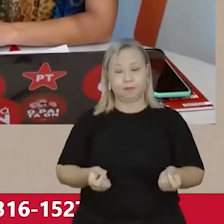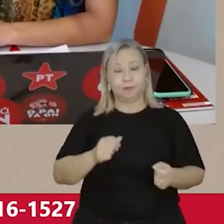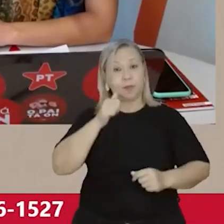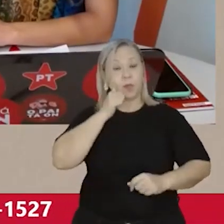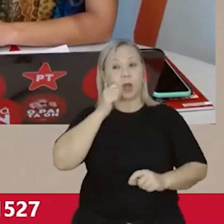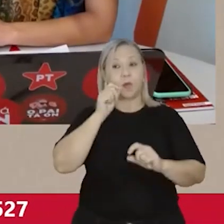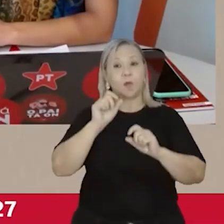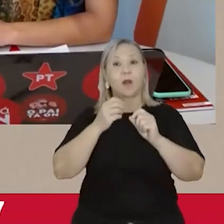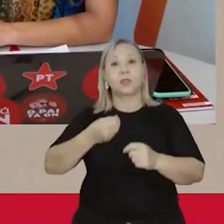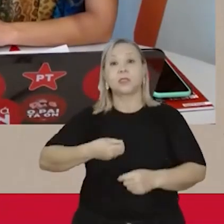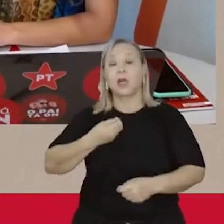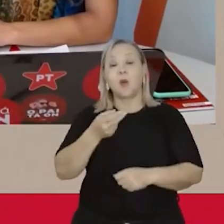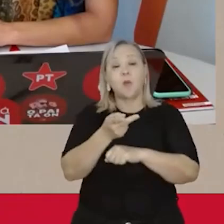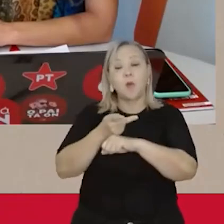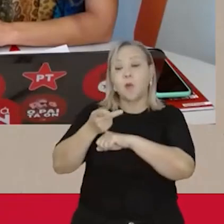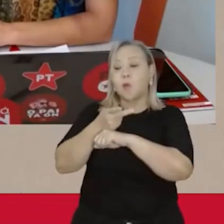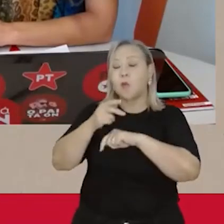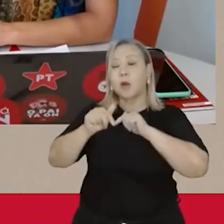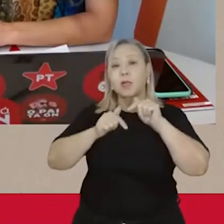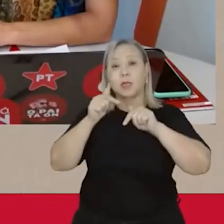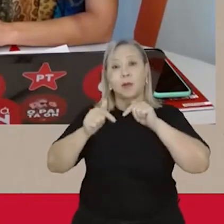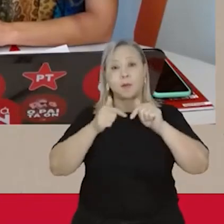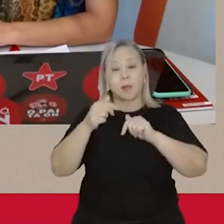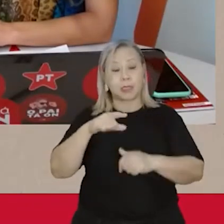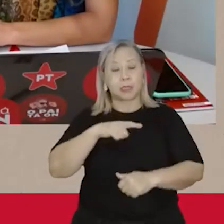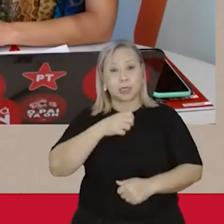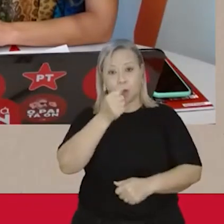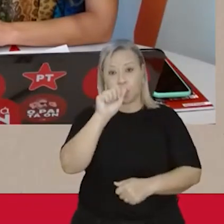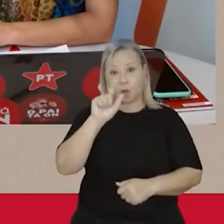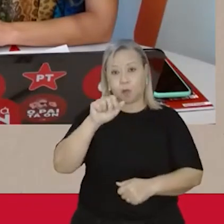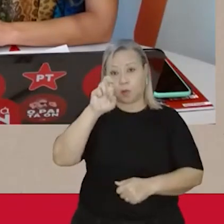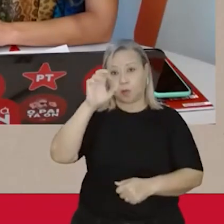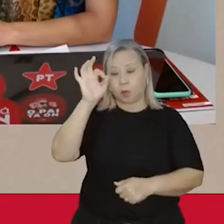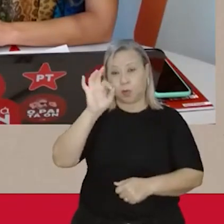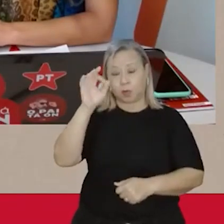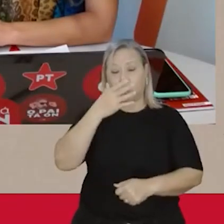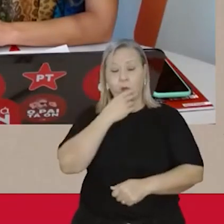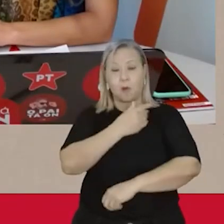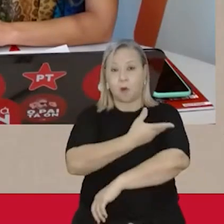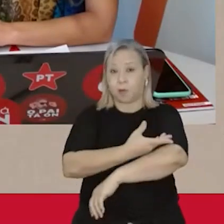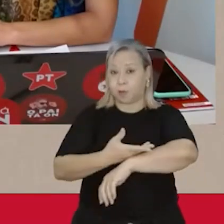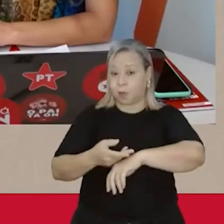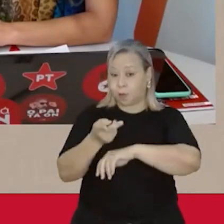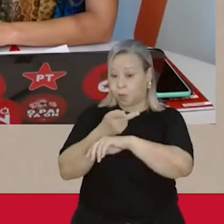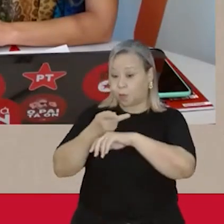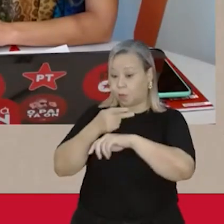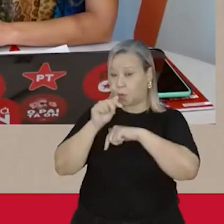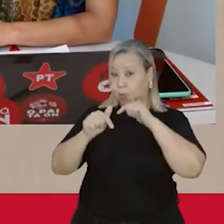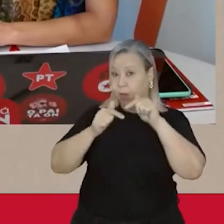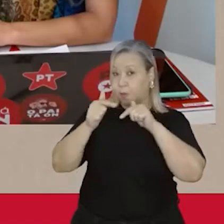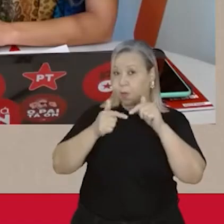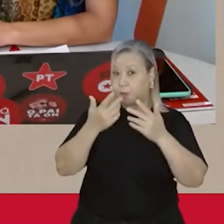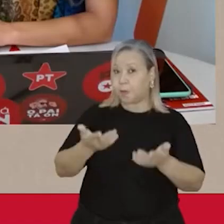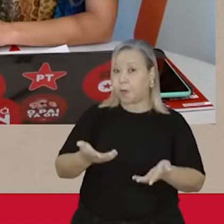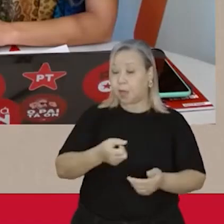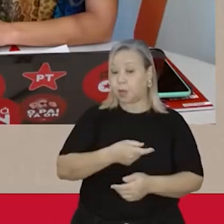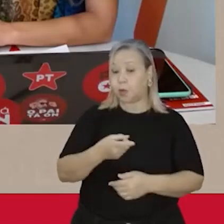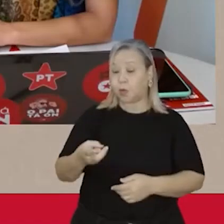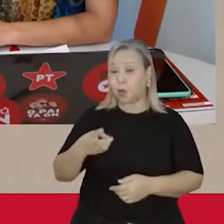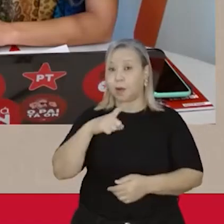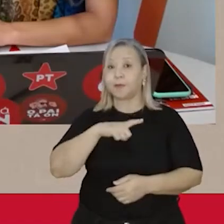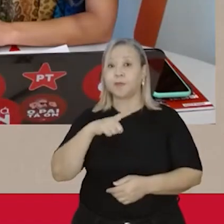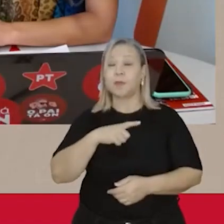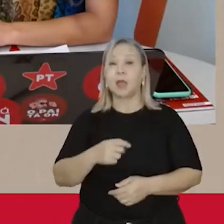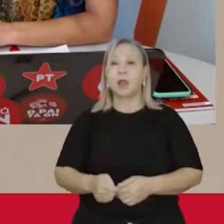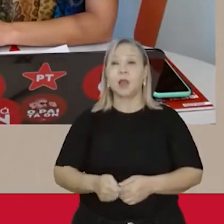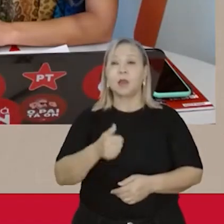estão procurando emprego. Então, você tem 8,5% dos homens brancos procurando emprego, enquanto você tem